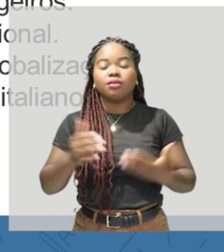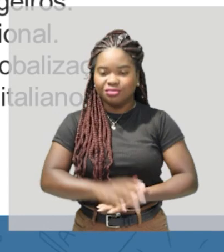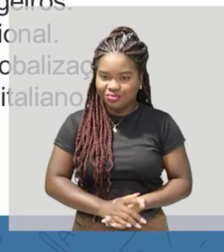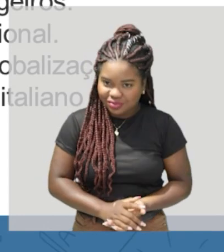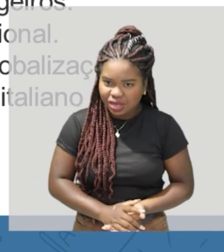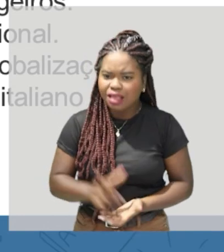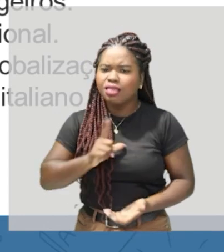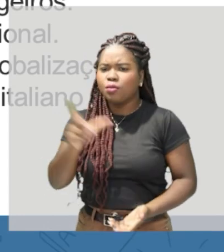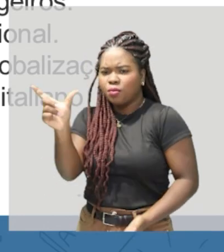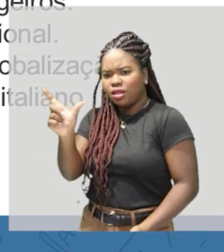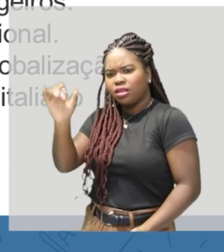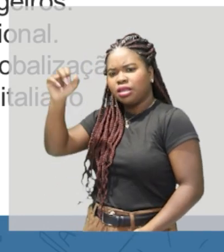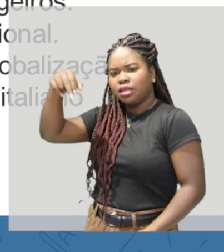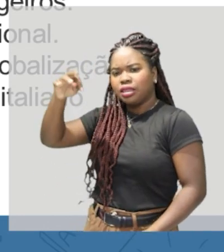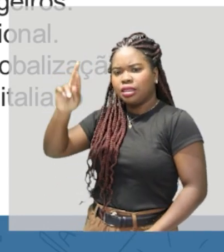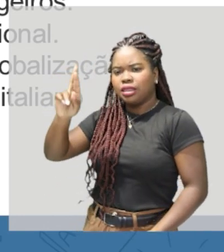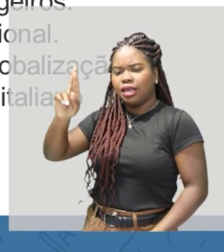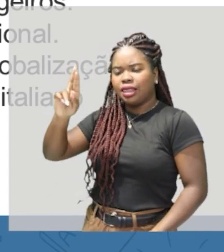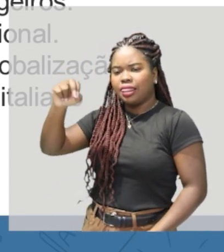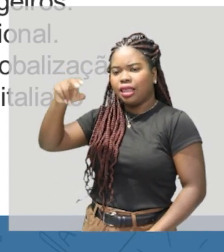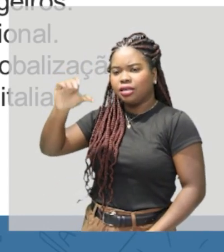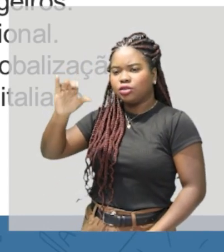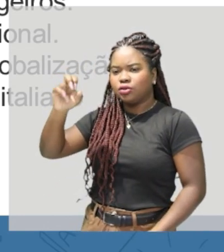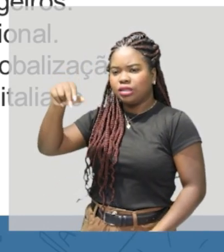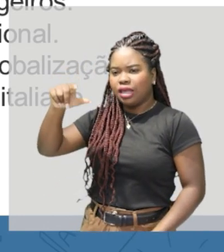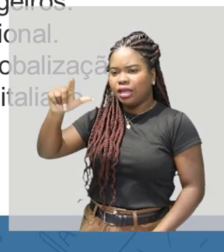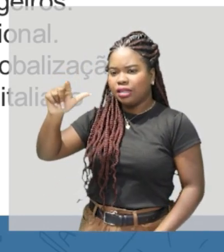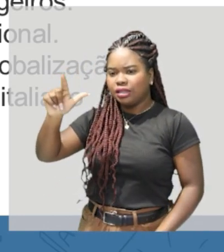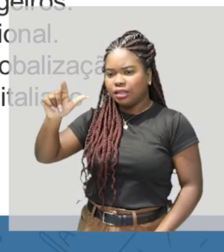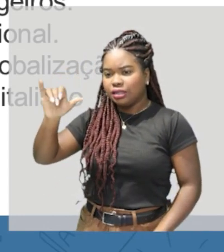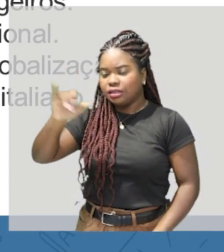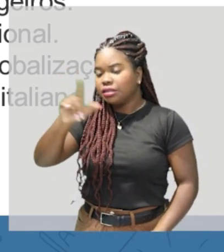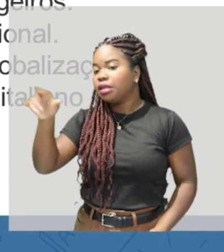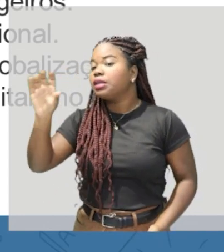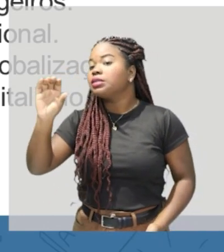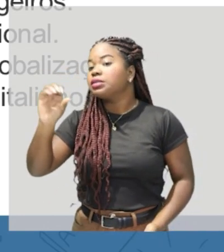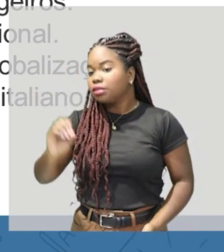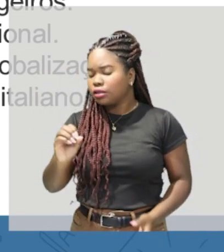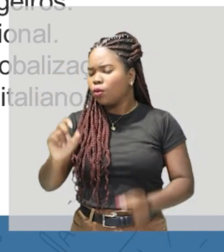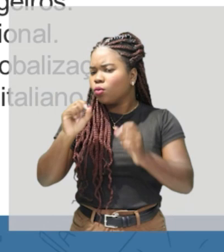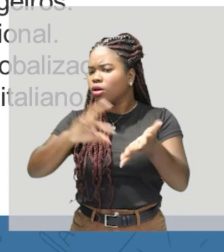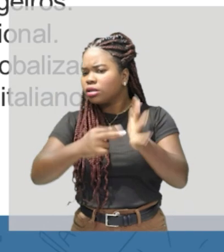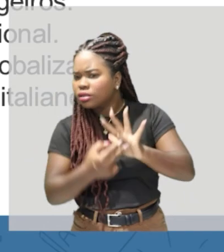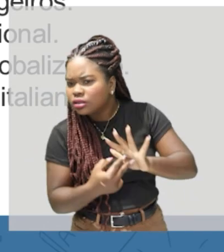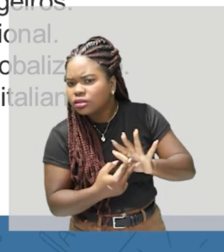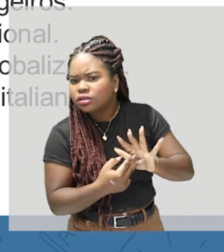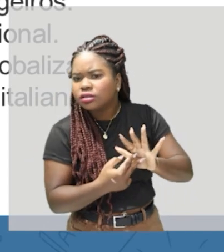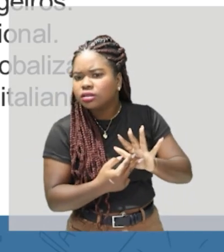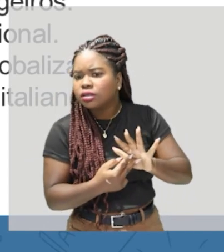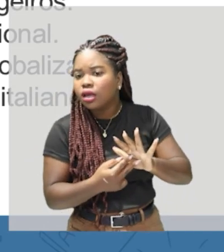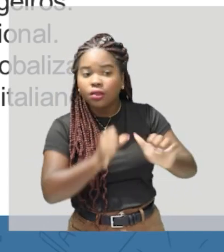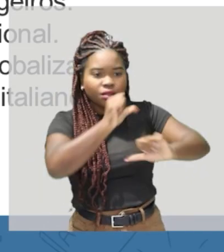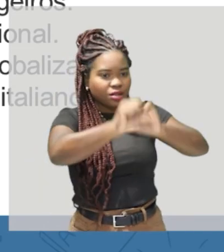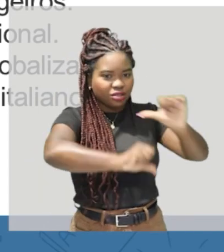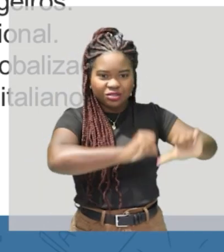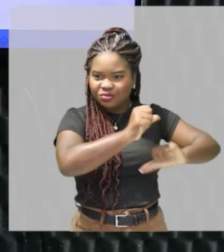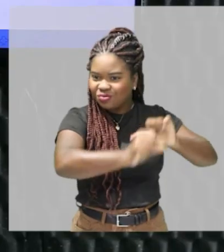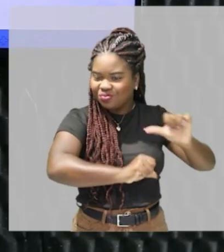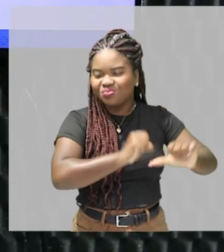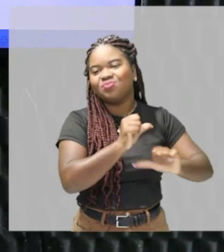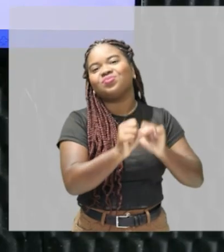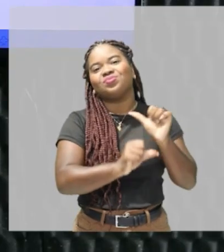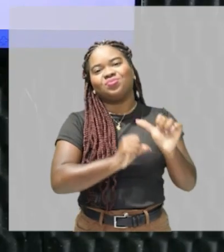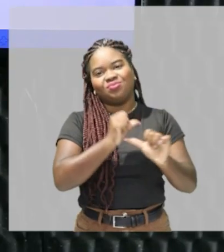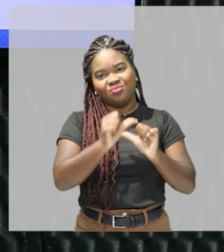internacionalização. Quer dizer, transformar uma instituição local em uma instituição que tenha um